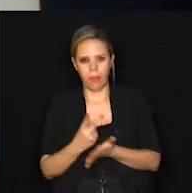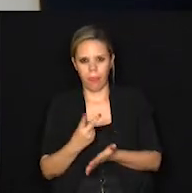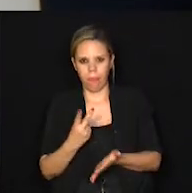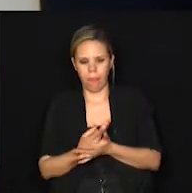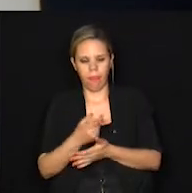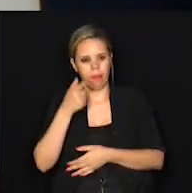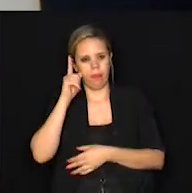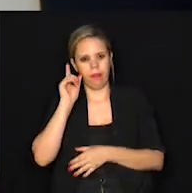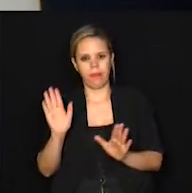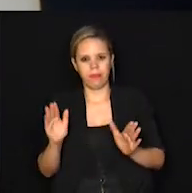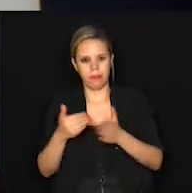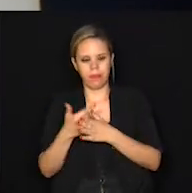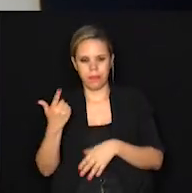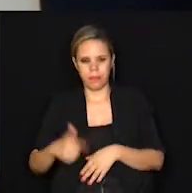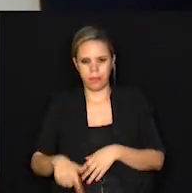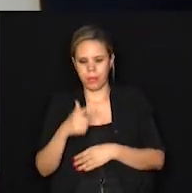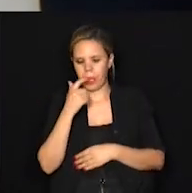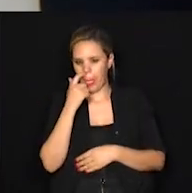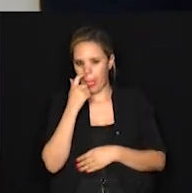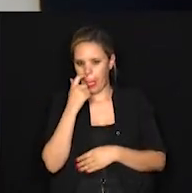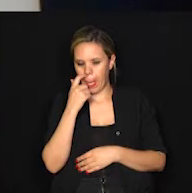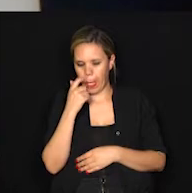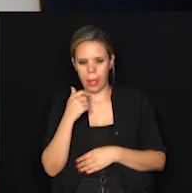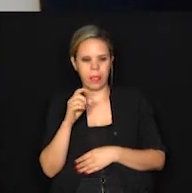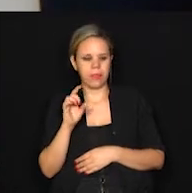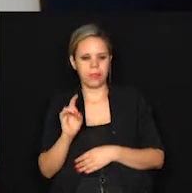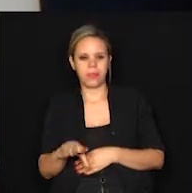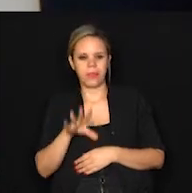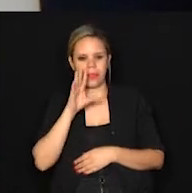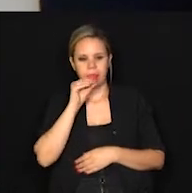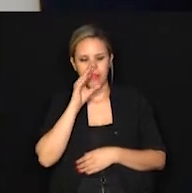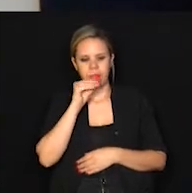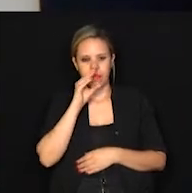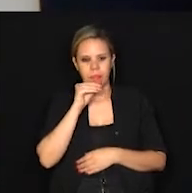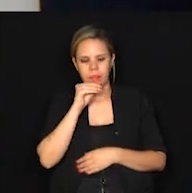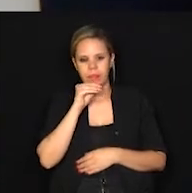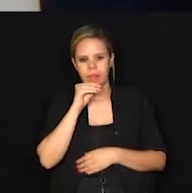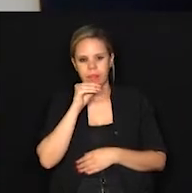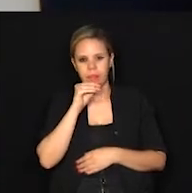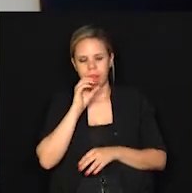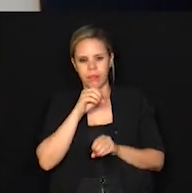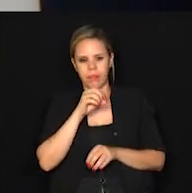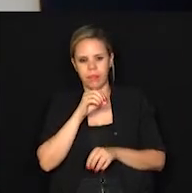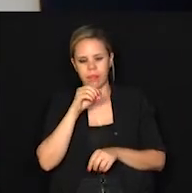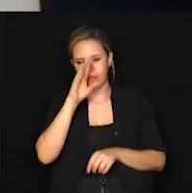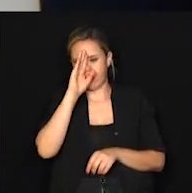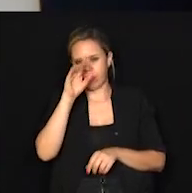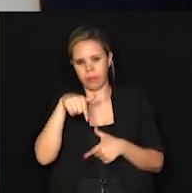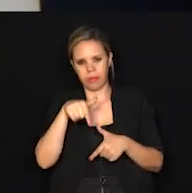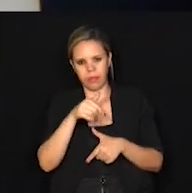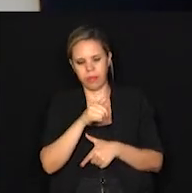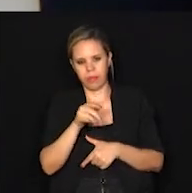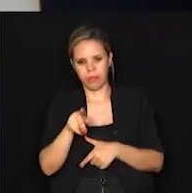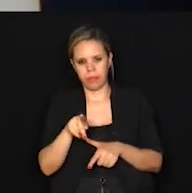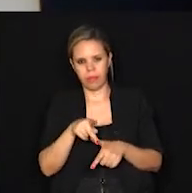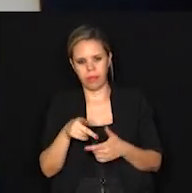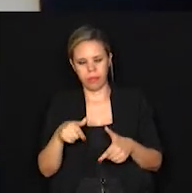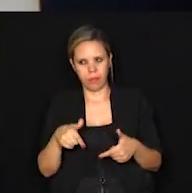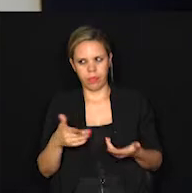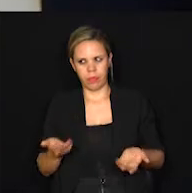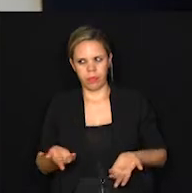essas crianças, né? O que o Conselho Tutelar e Assistência Social tem feito em relação a isso? Isso